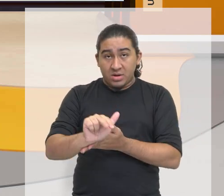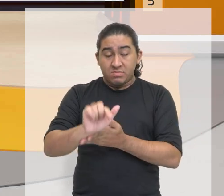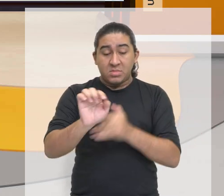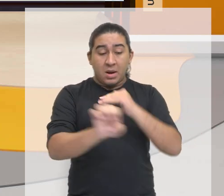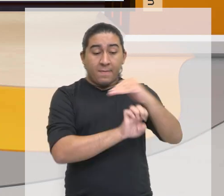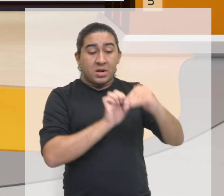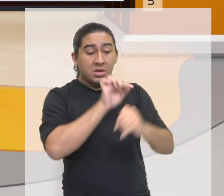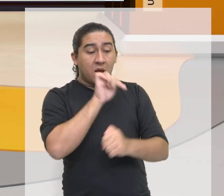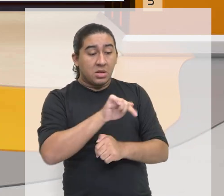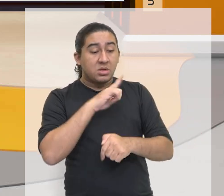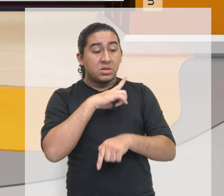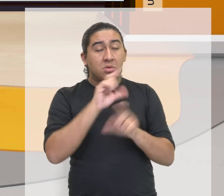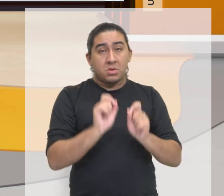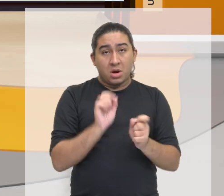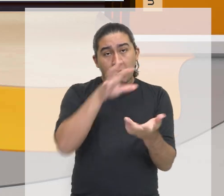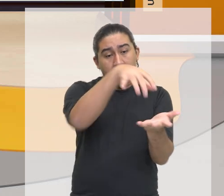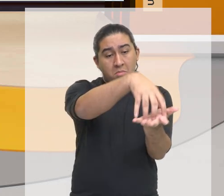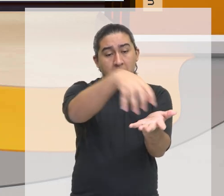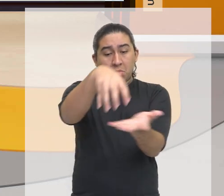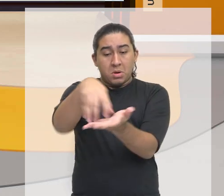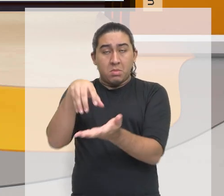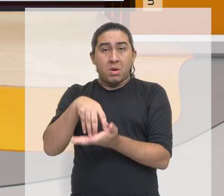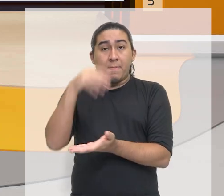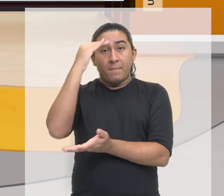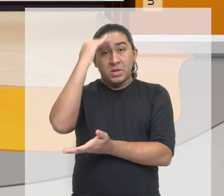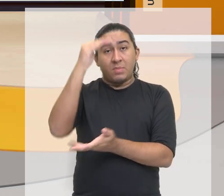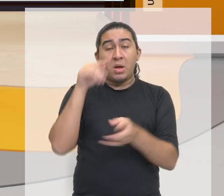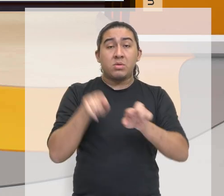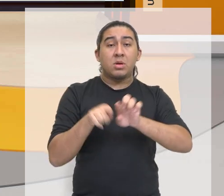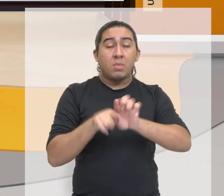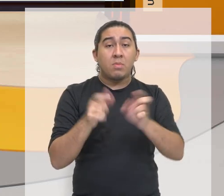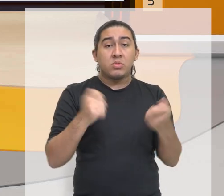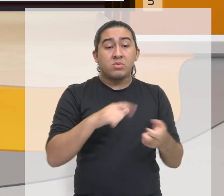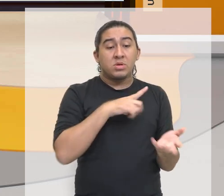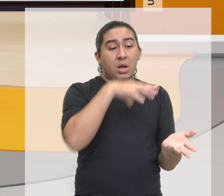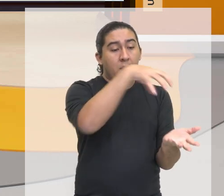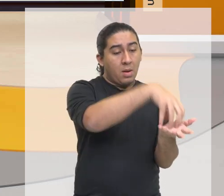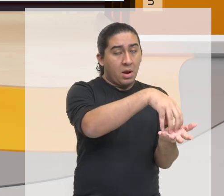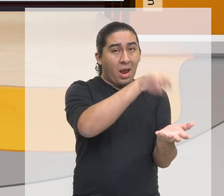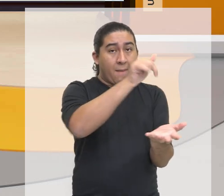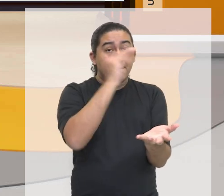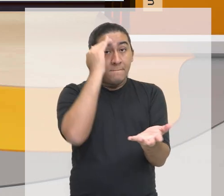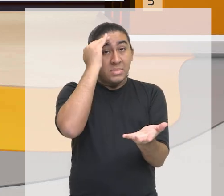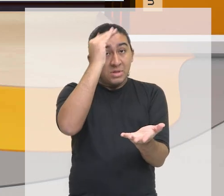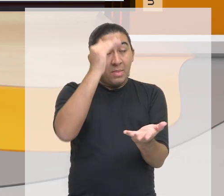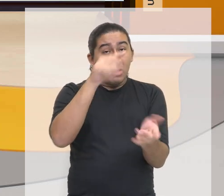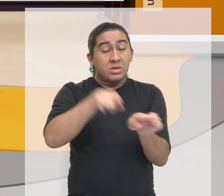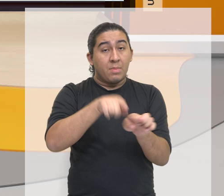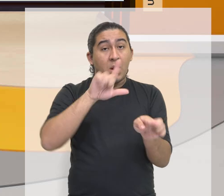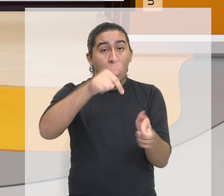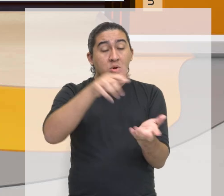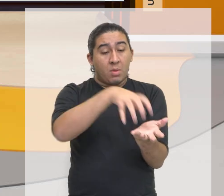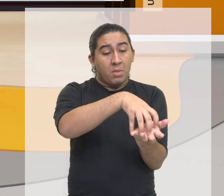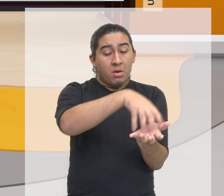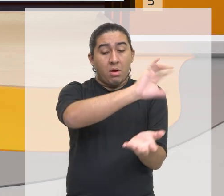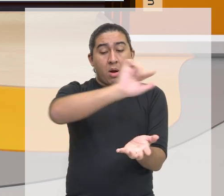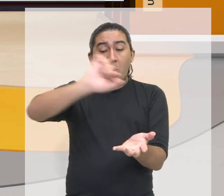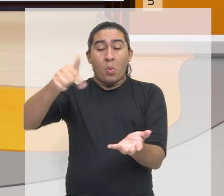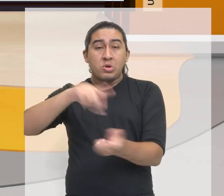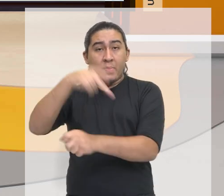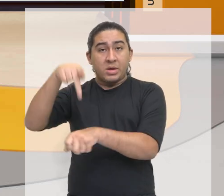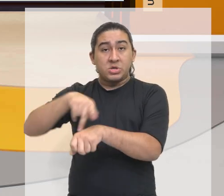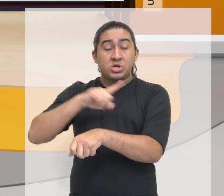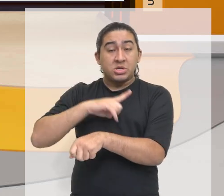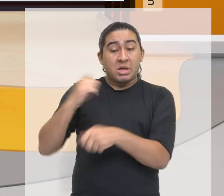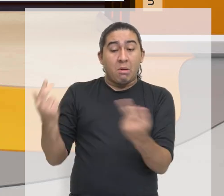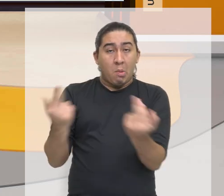empresas elas têm os seus polos principais e que podemos chamar de matrizes e temos as suas subsidiárias. E